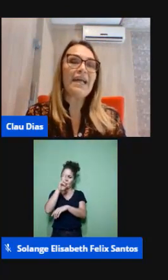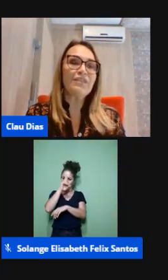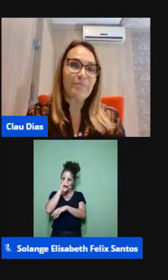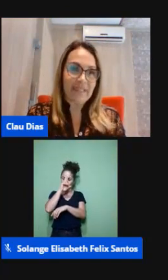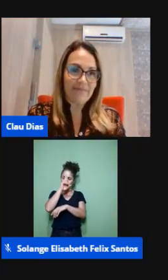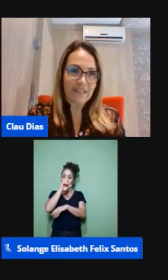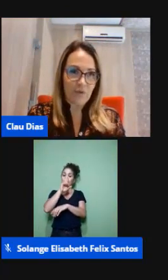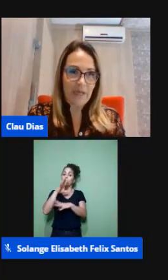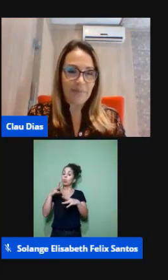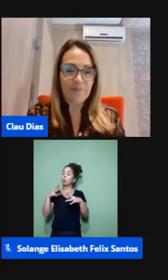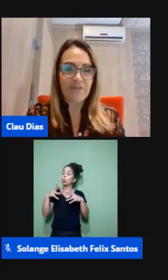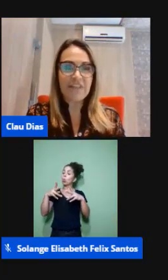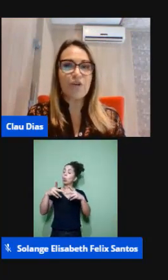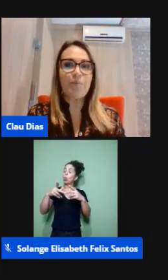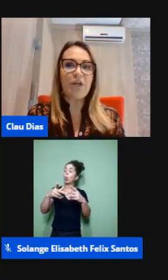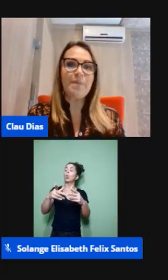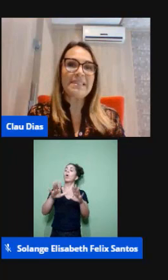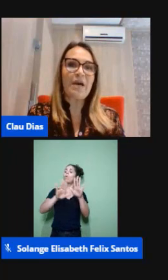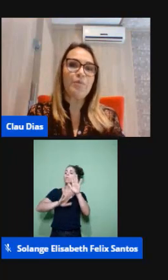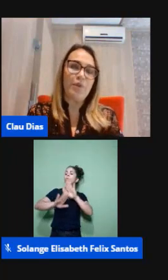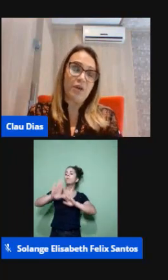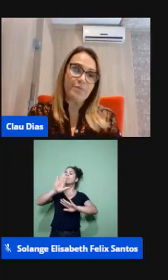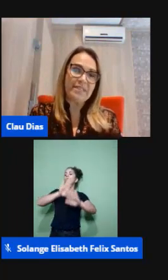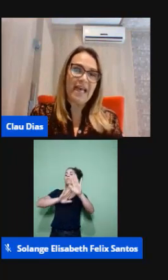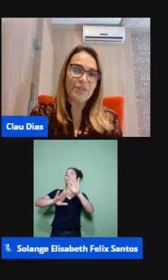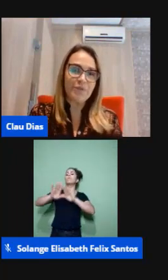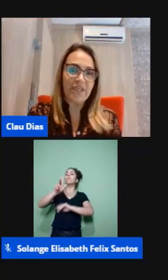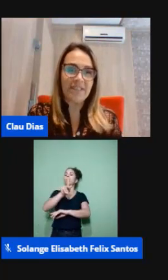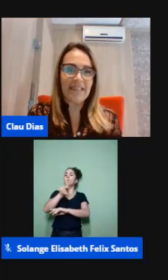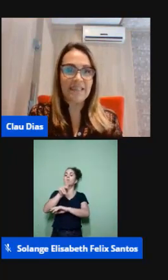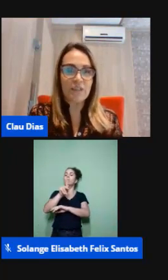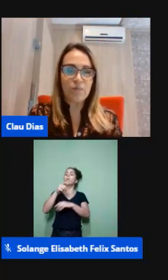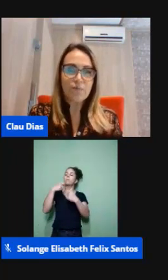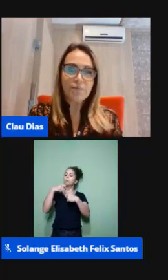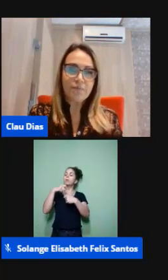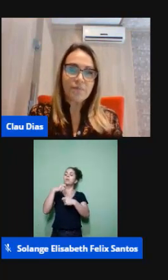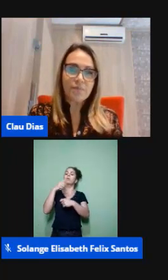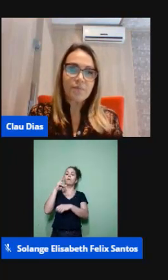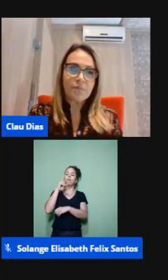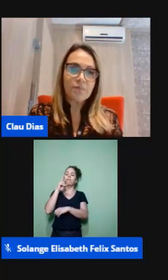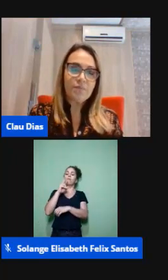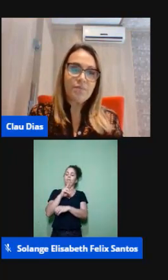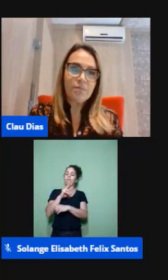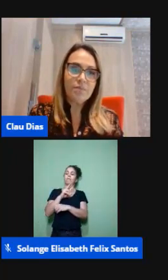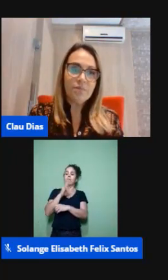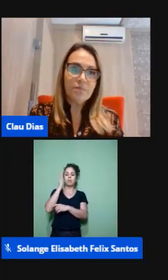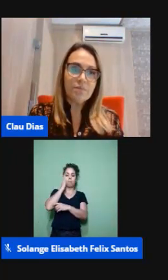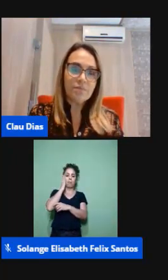esse cuidado também deve ser tomado pelo professor. Pode passar para o próximo slide, por gentileza.